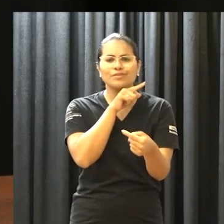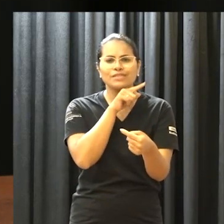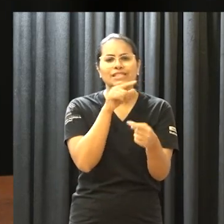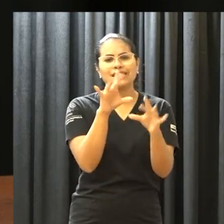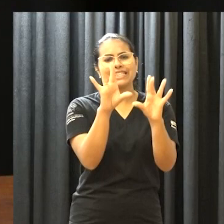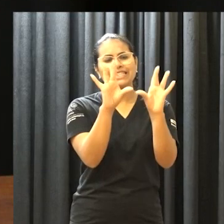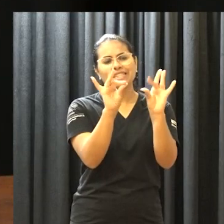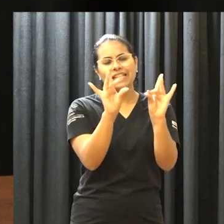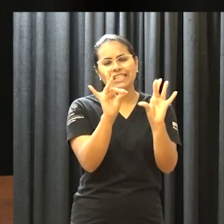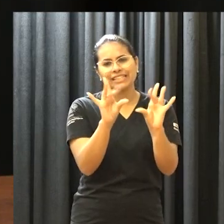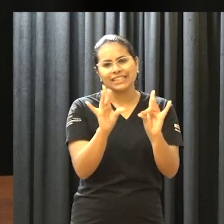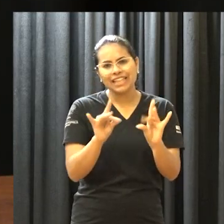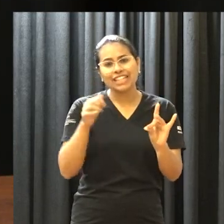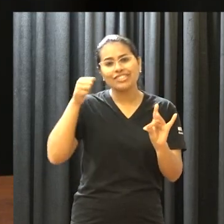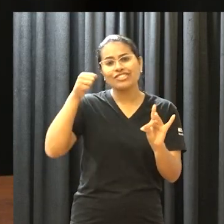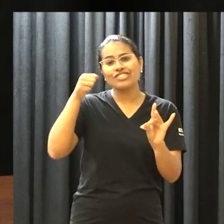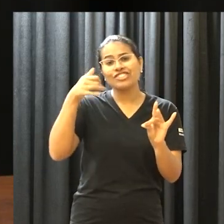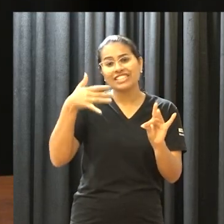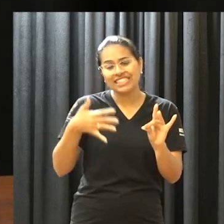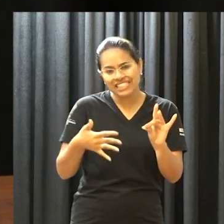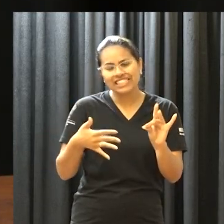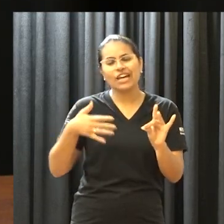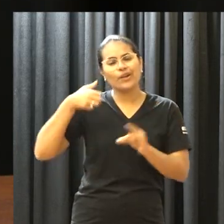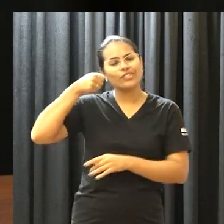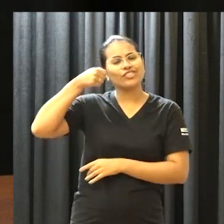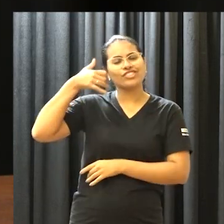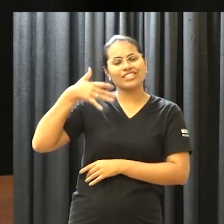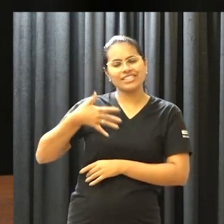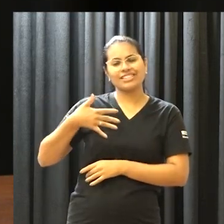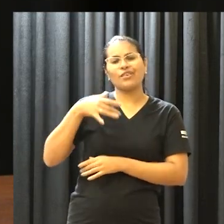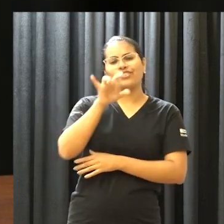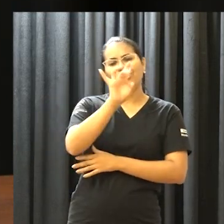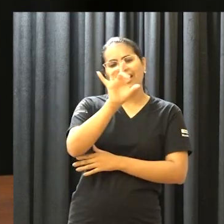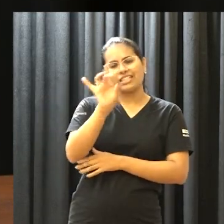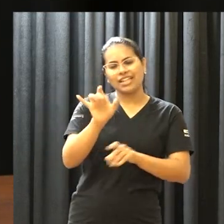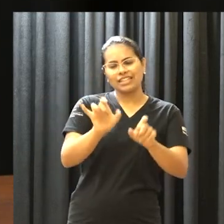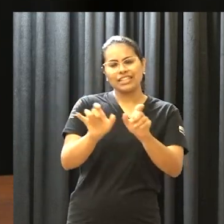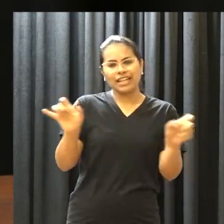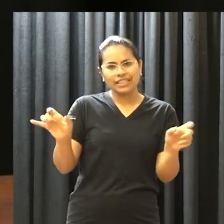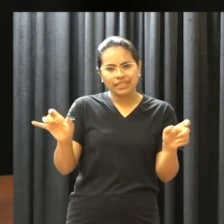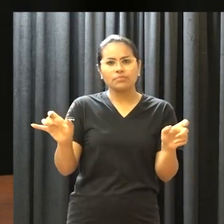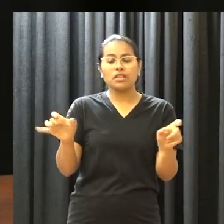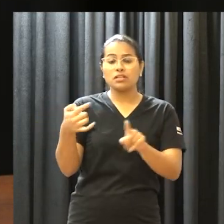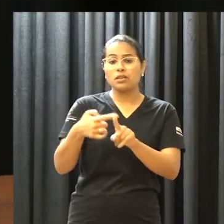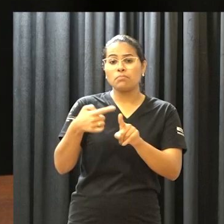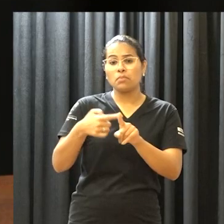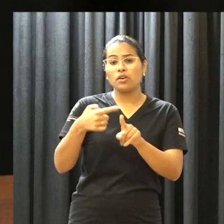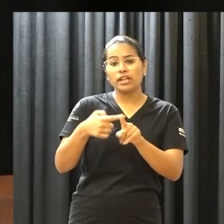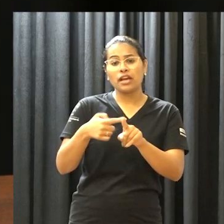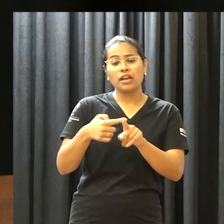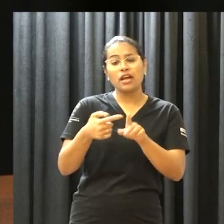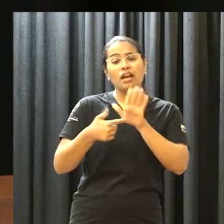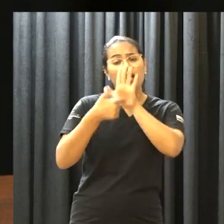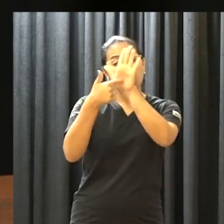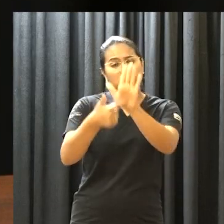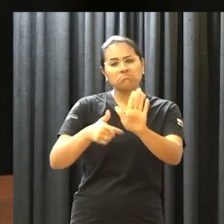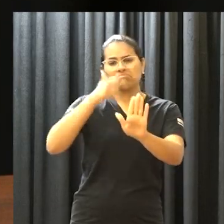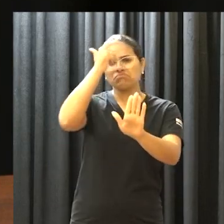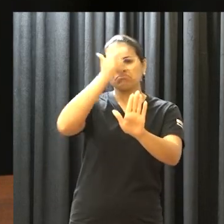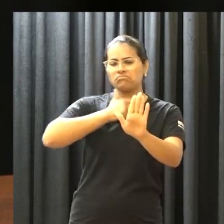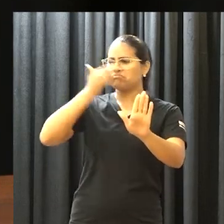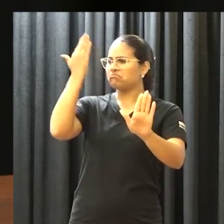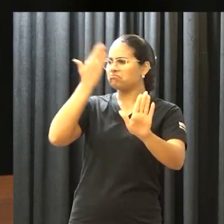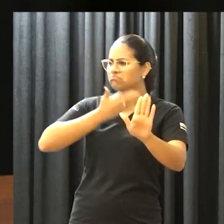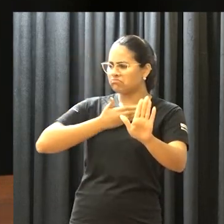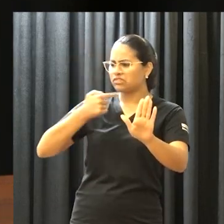cada uma das mulheres que aparecem aí, a autodescrição, é delas, né? Quer dizer, elas se autodescreveram como mulheres brancas, negras,